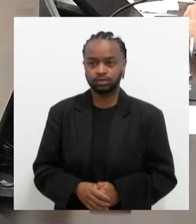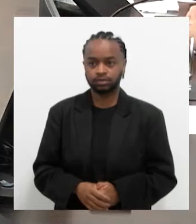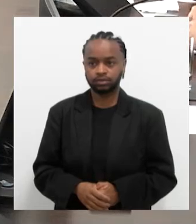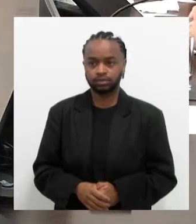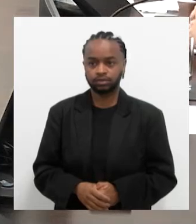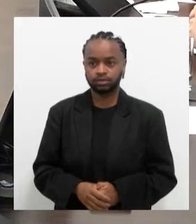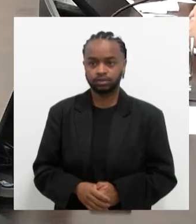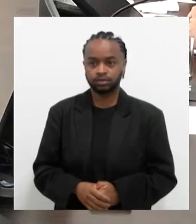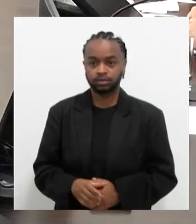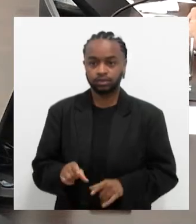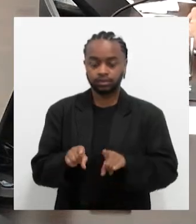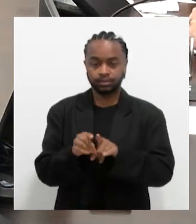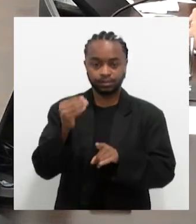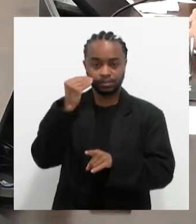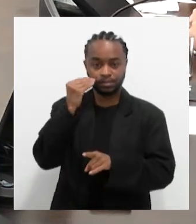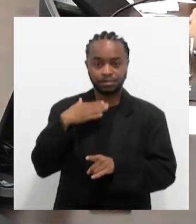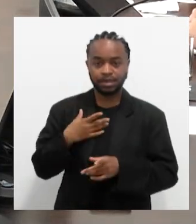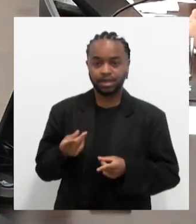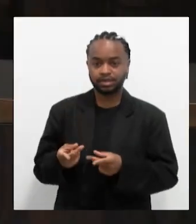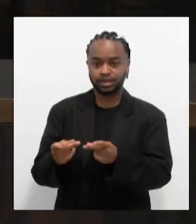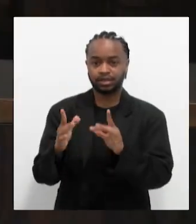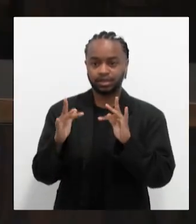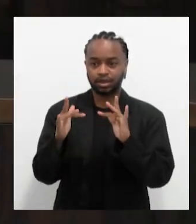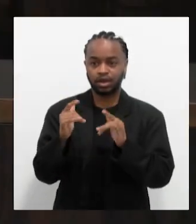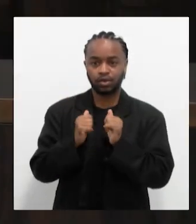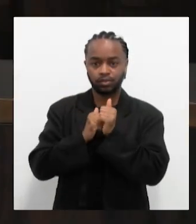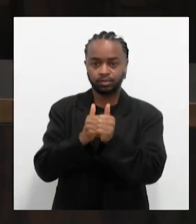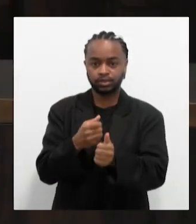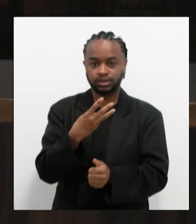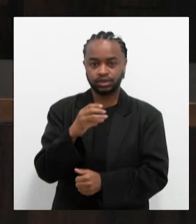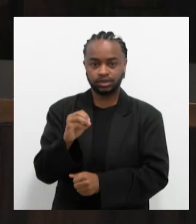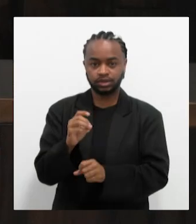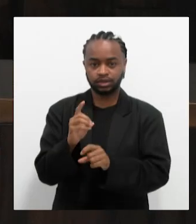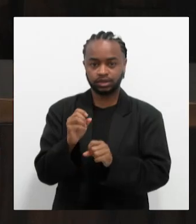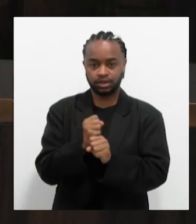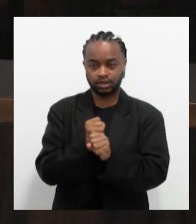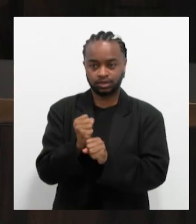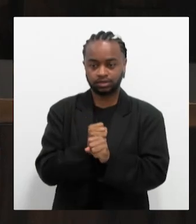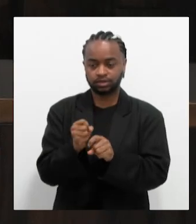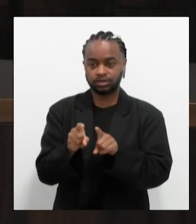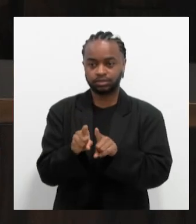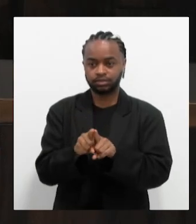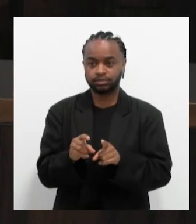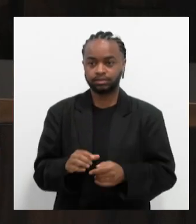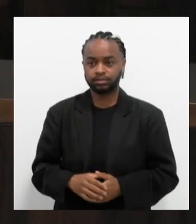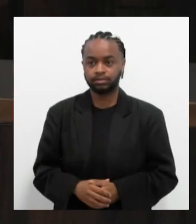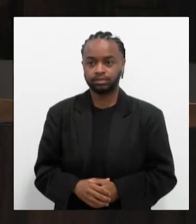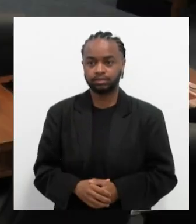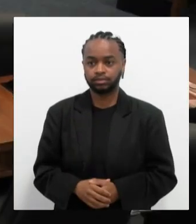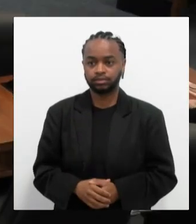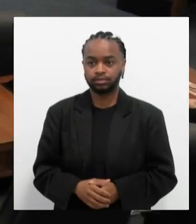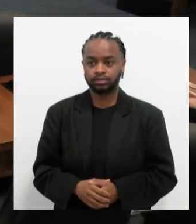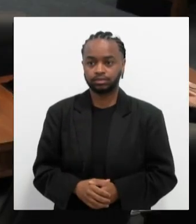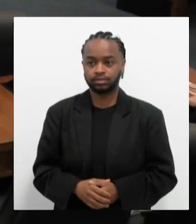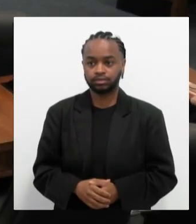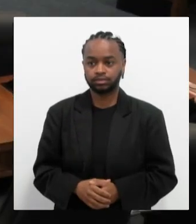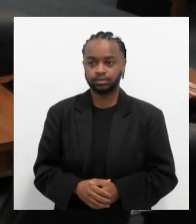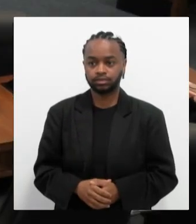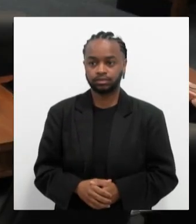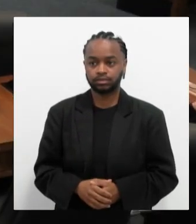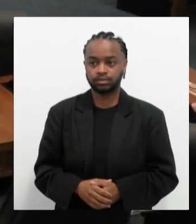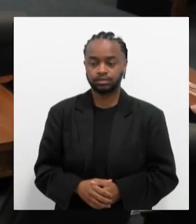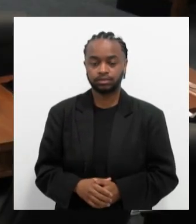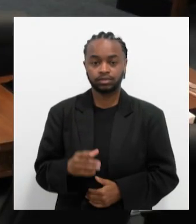minha eterna namorada que me acompanha há 30 anos, a Renata de Laroli. Anuncio. Deputado, presidente, Deputada Tia